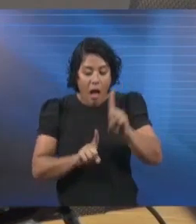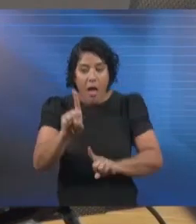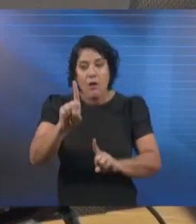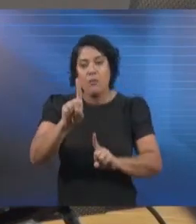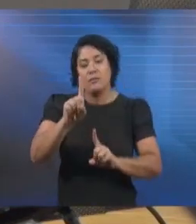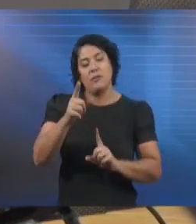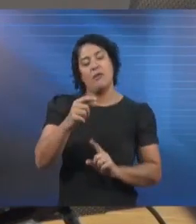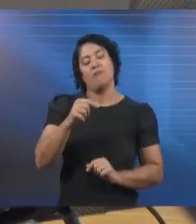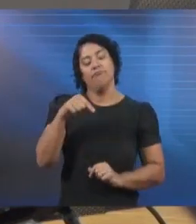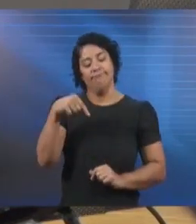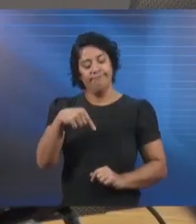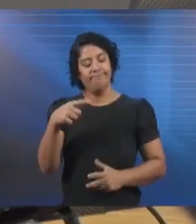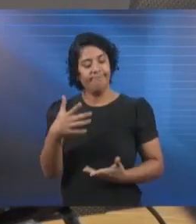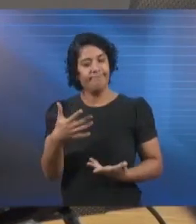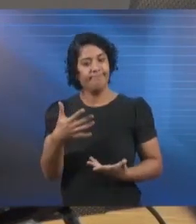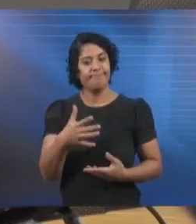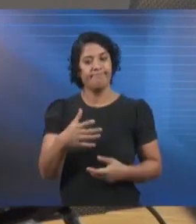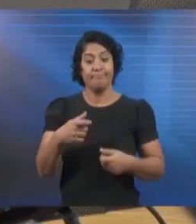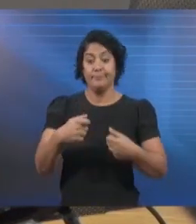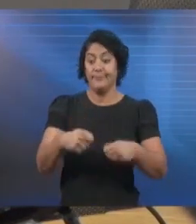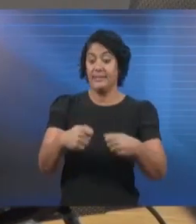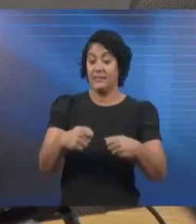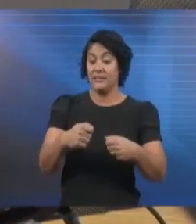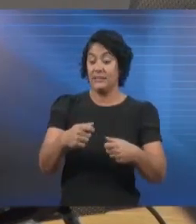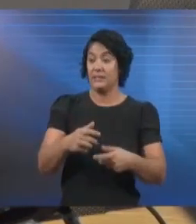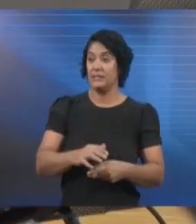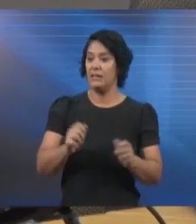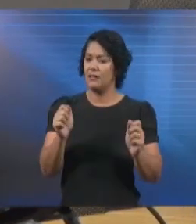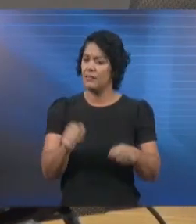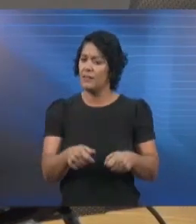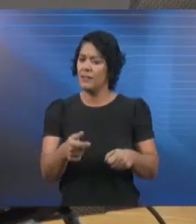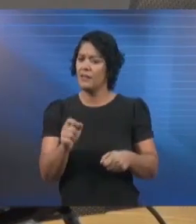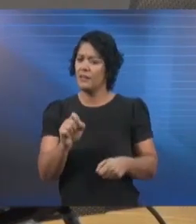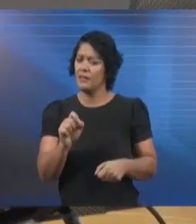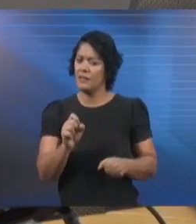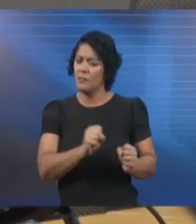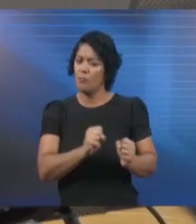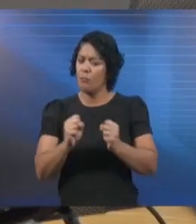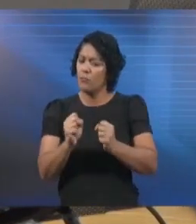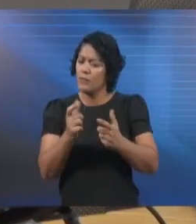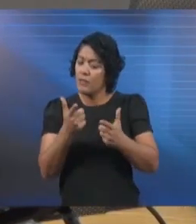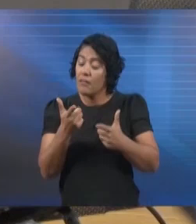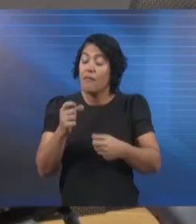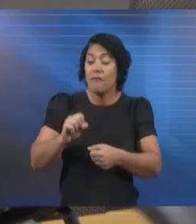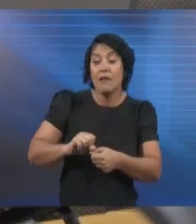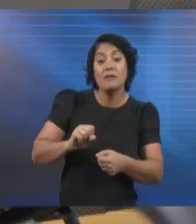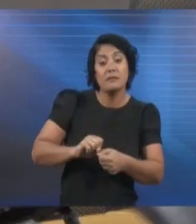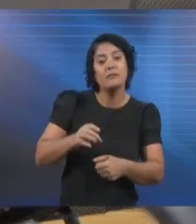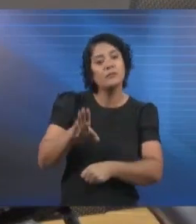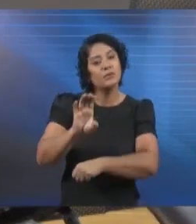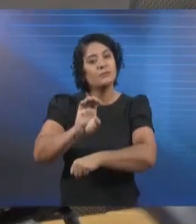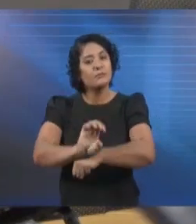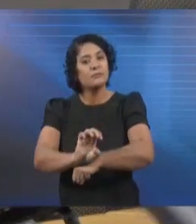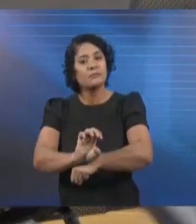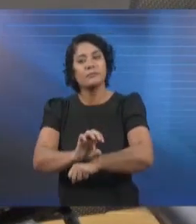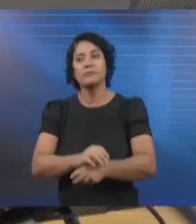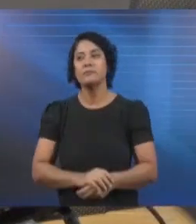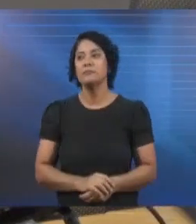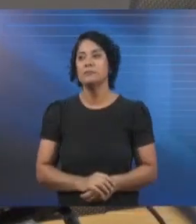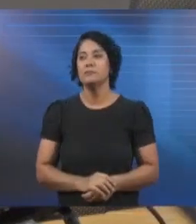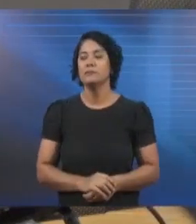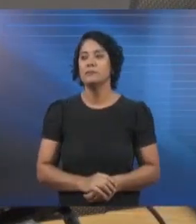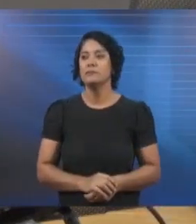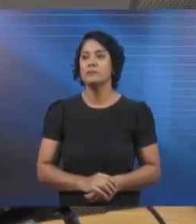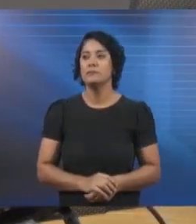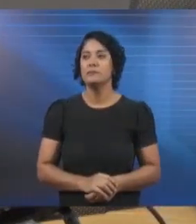nela mas para isso é preciso se dar condição a quem tem o poder de fazer com que o estado possa